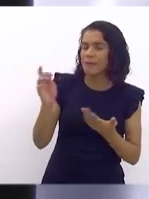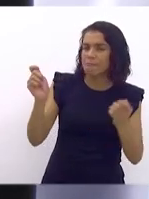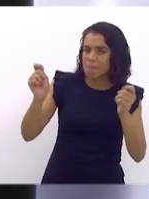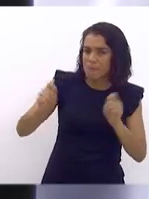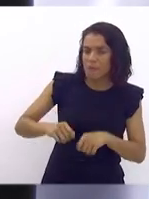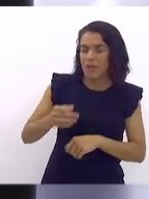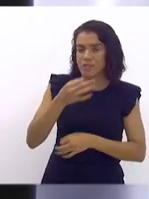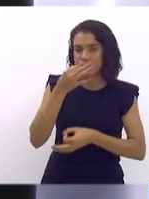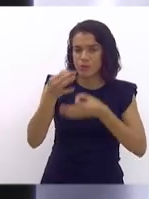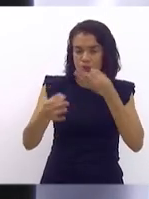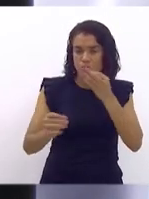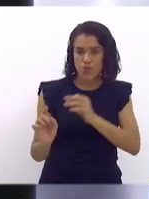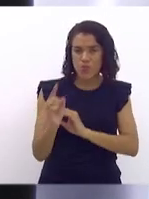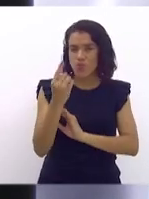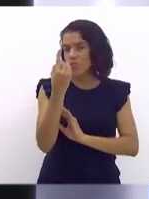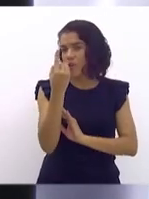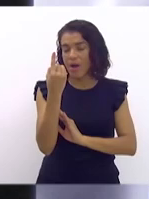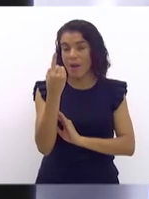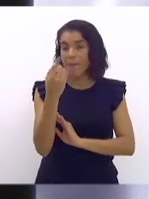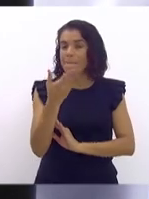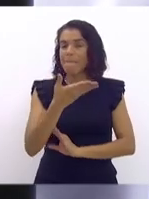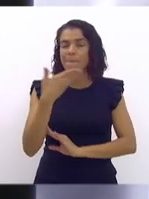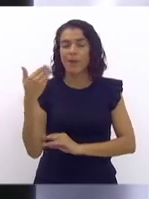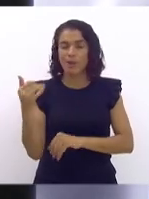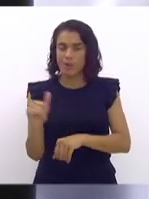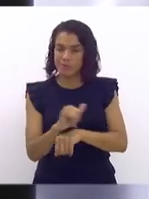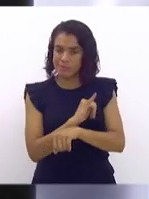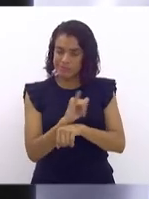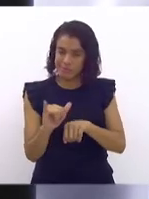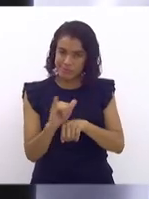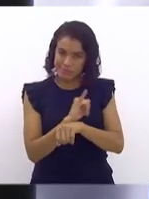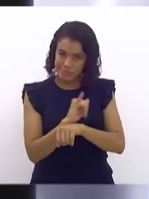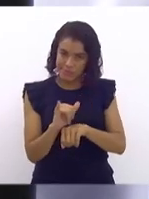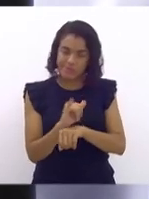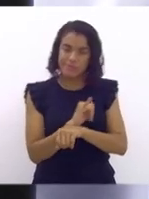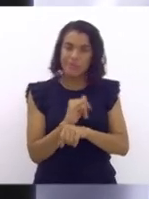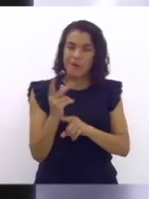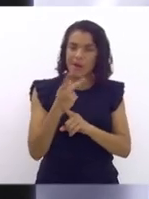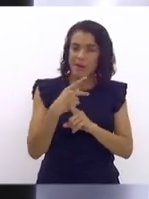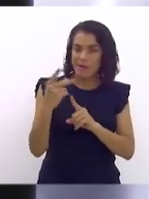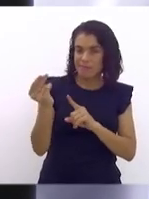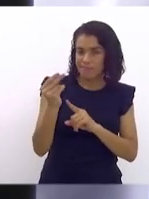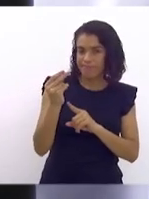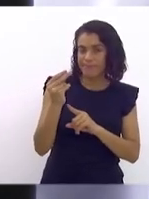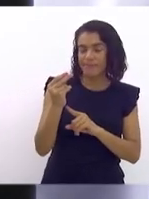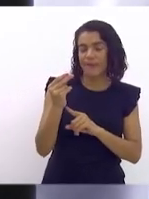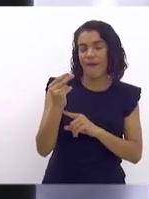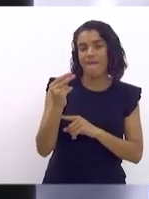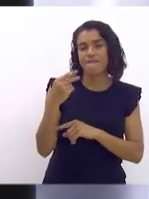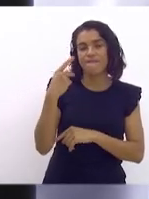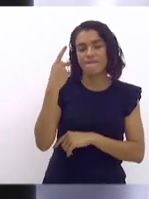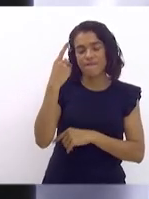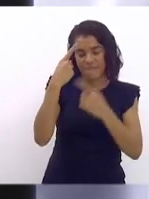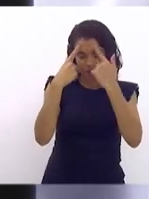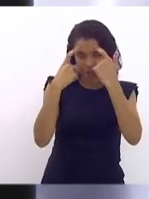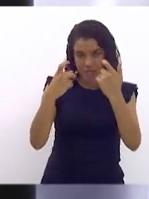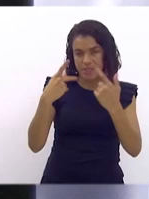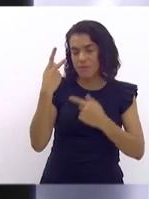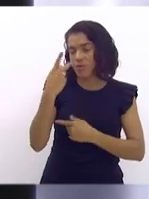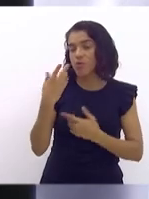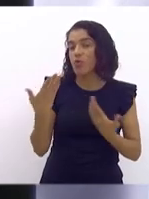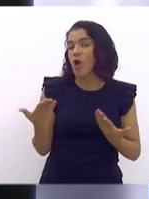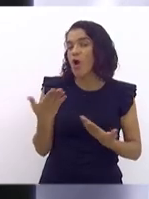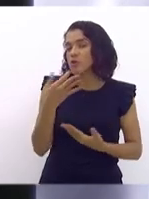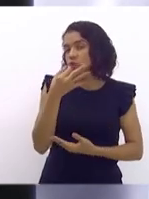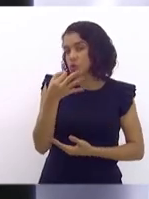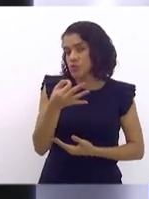né, sobre que seria a melhor estratégia para vencer a violência política, qual seria a sua